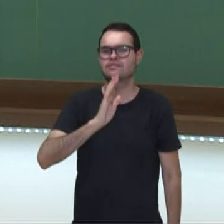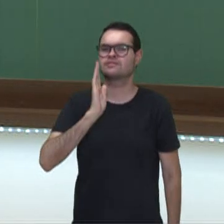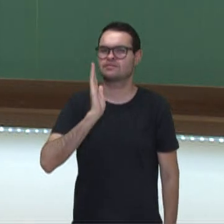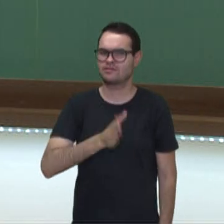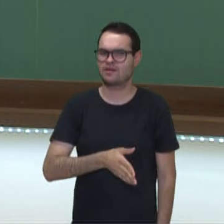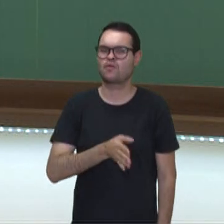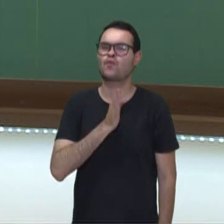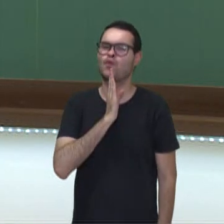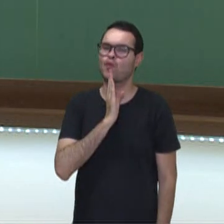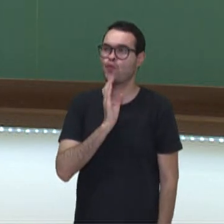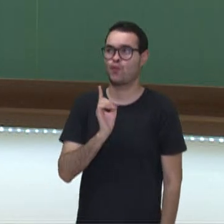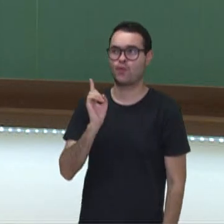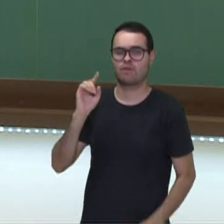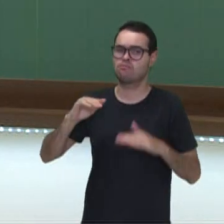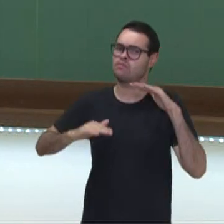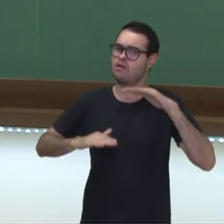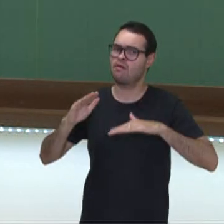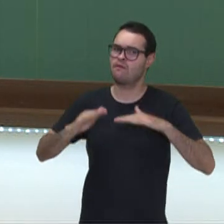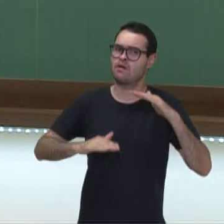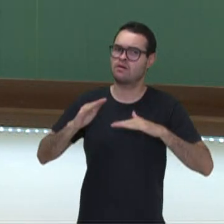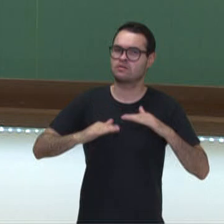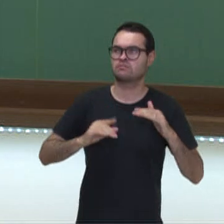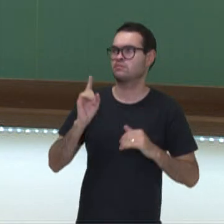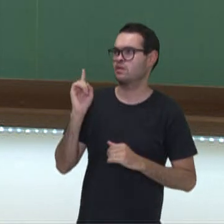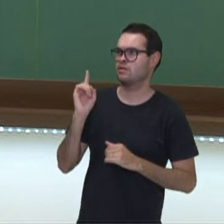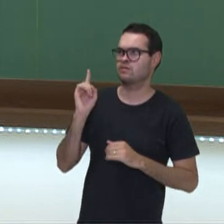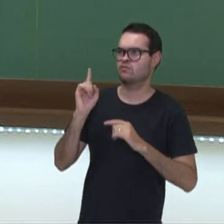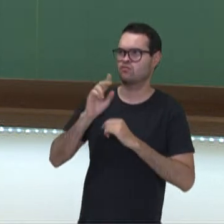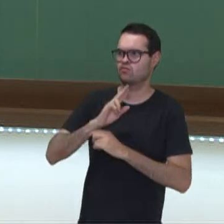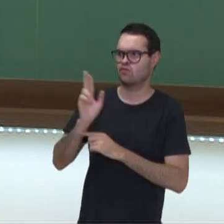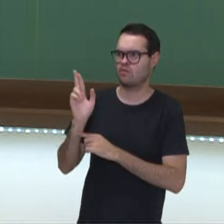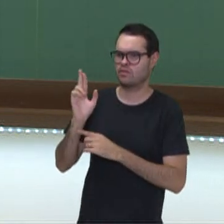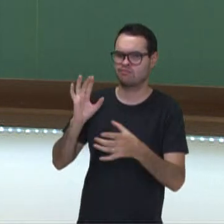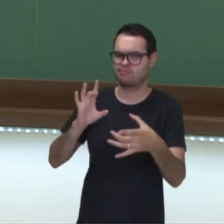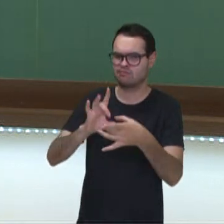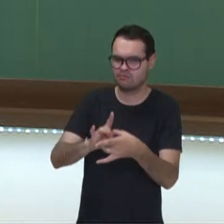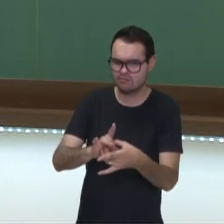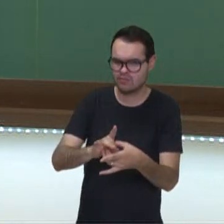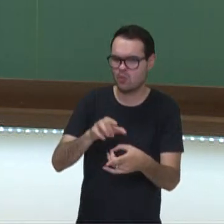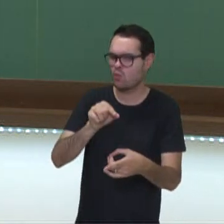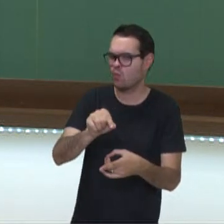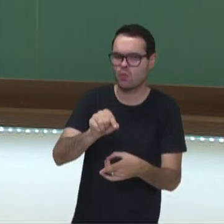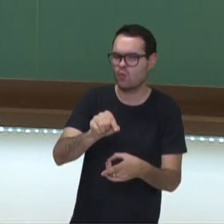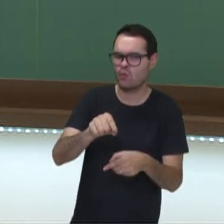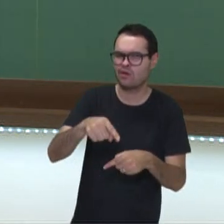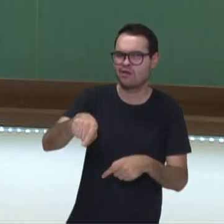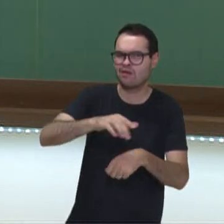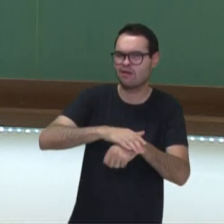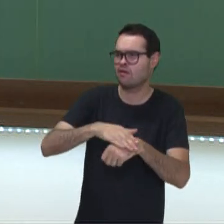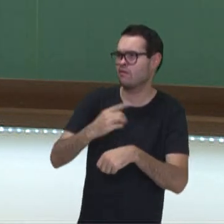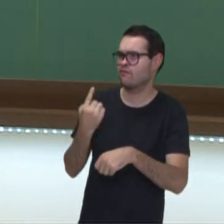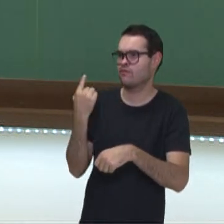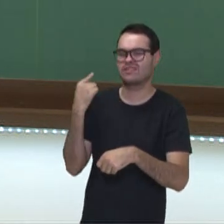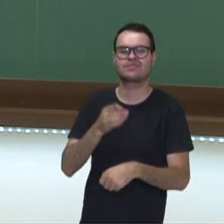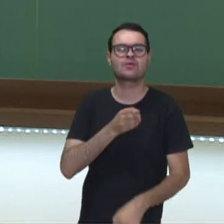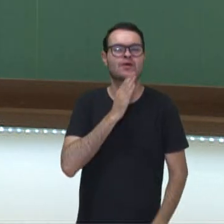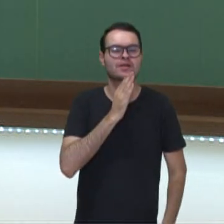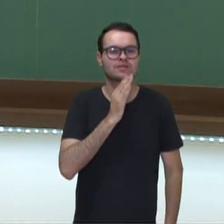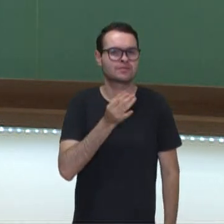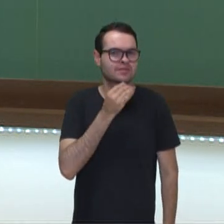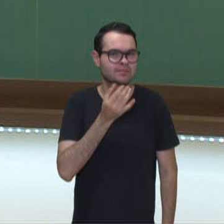ter ouvido falar dele e ainda que não associem o nome à obra, né, devem reconhecer obras